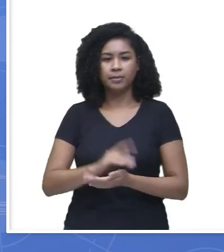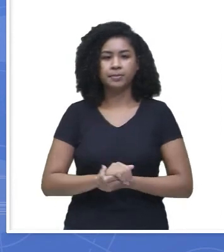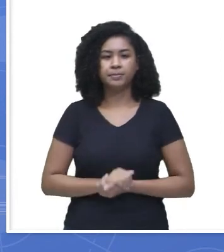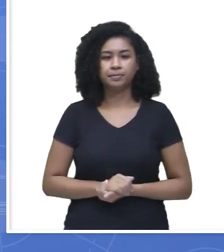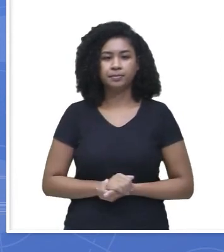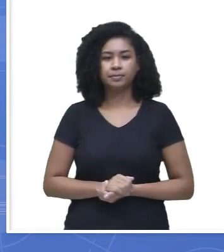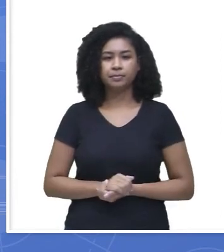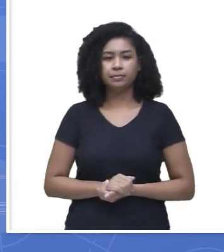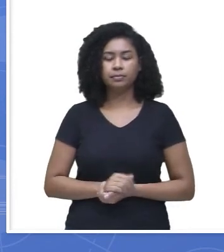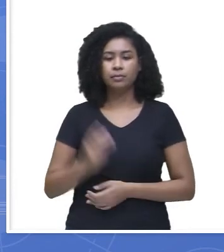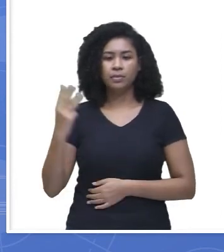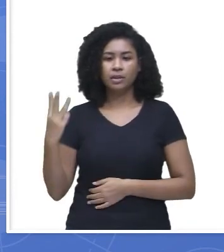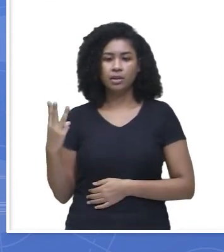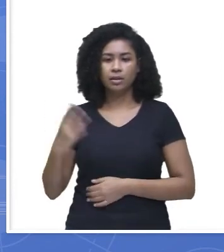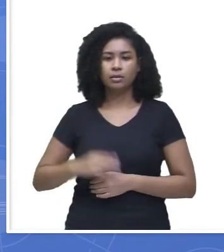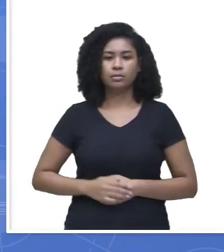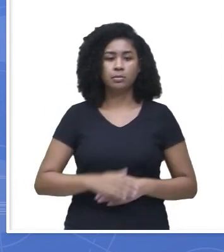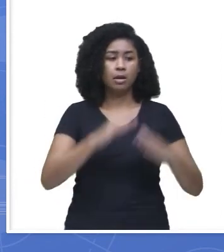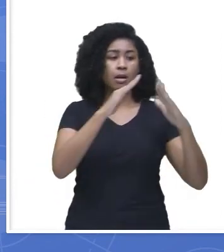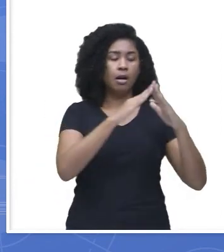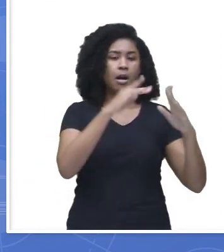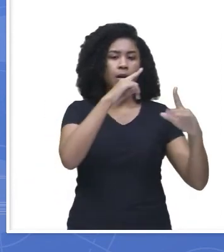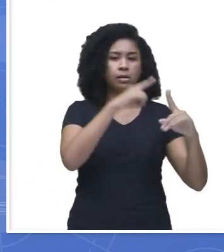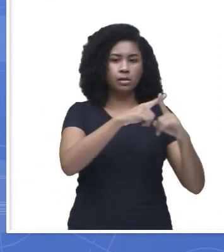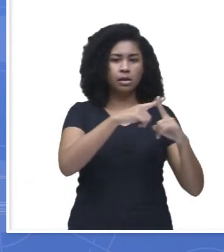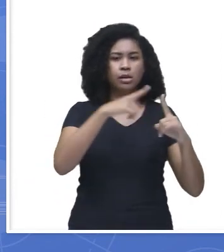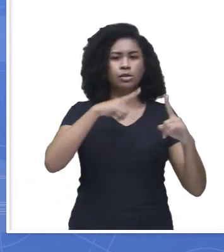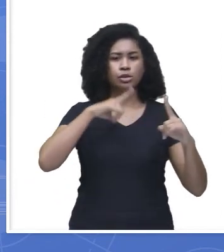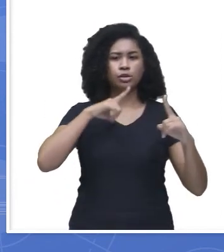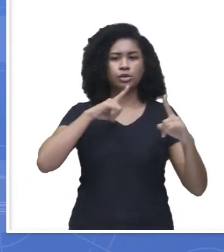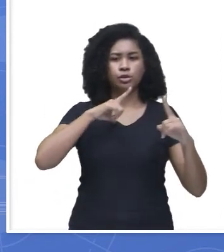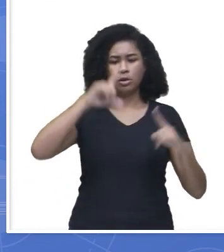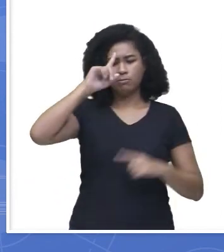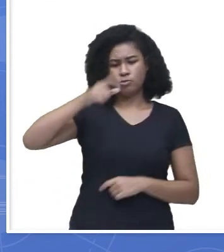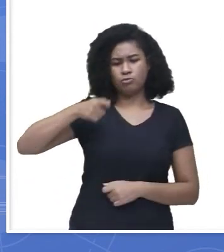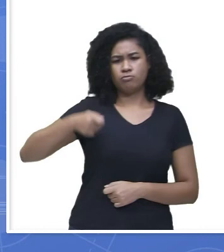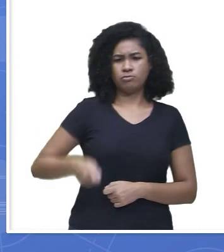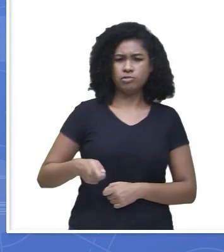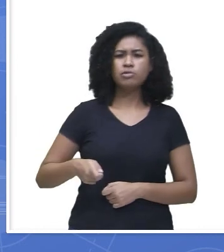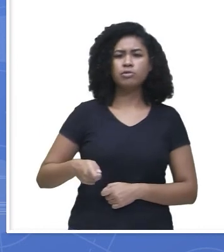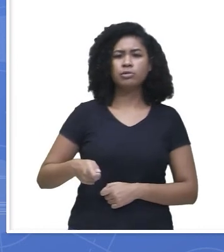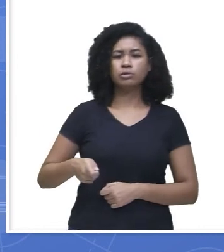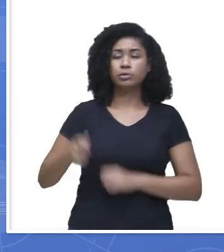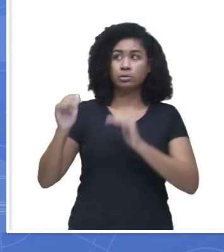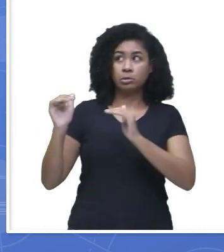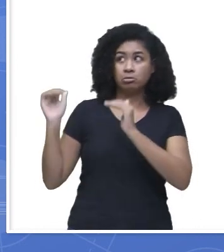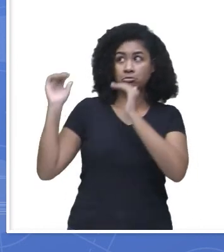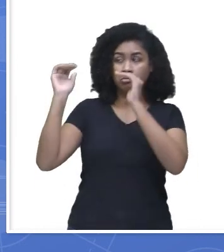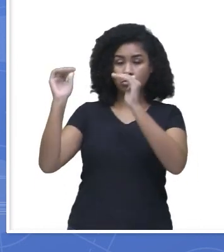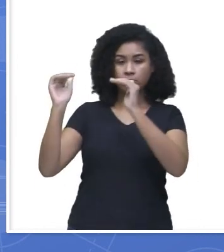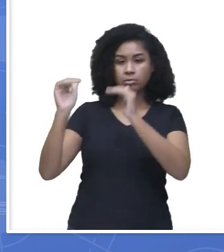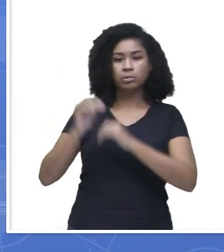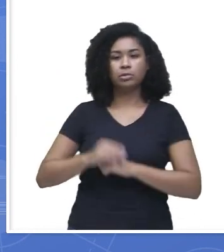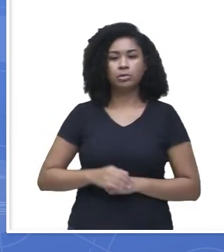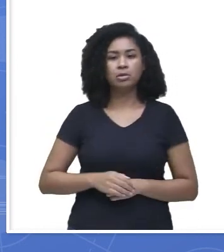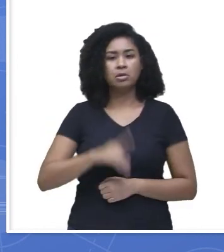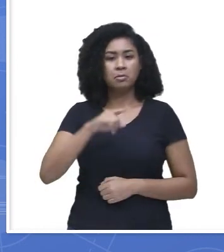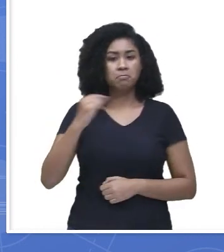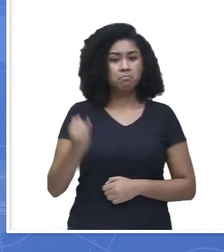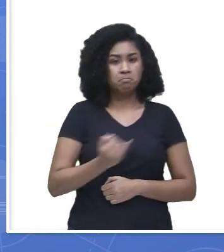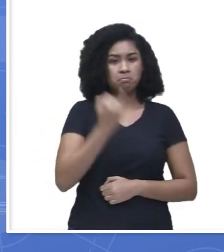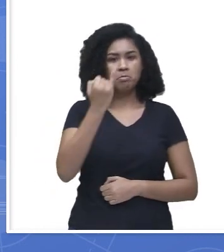A Igreja Ortodoxa mantinha forte influência sobre a elite aristocrática e era um dos pilares ideológicos do